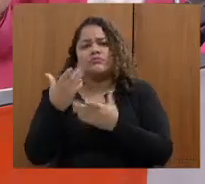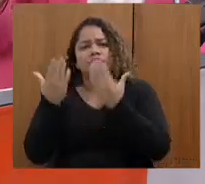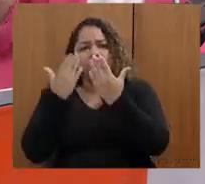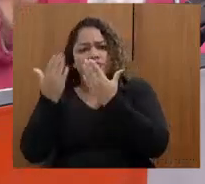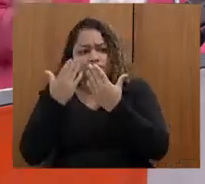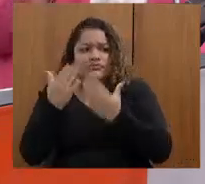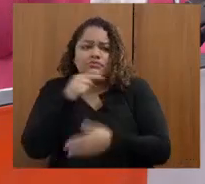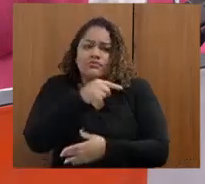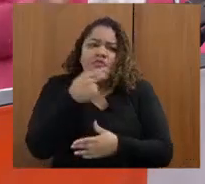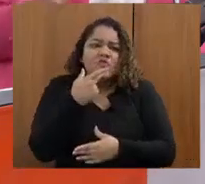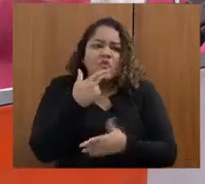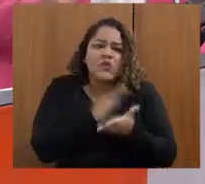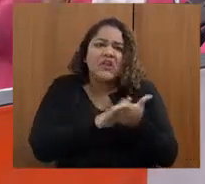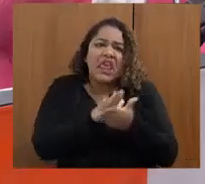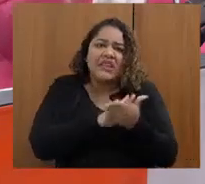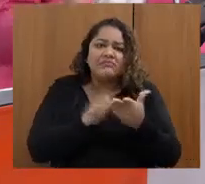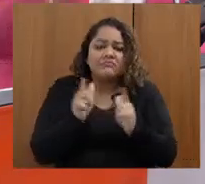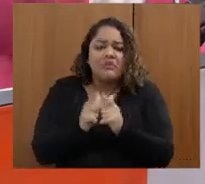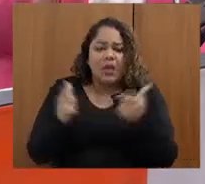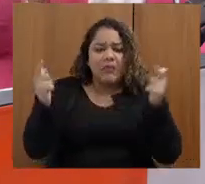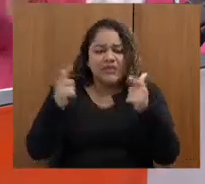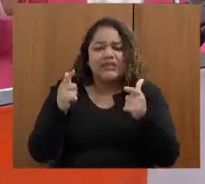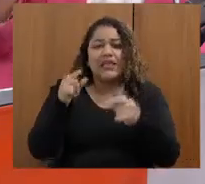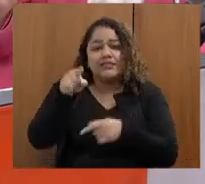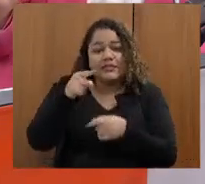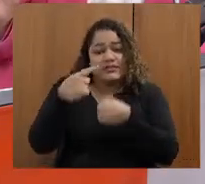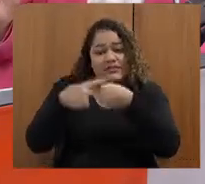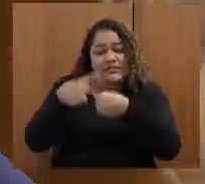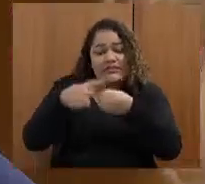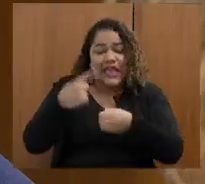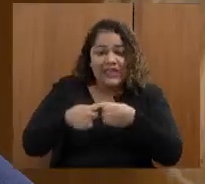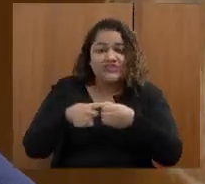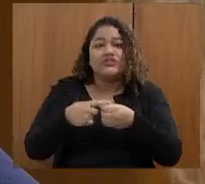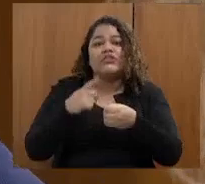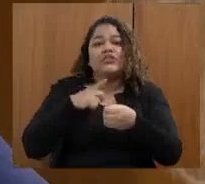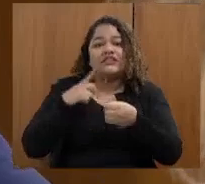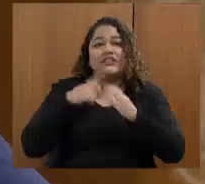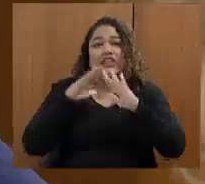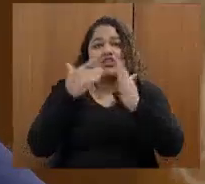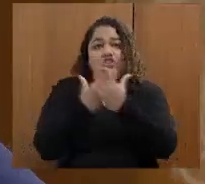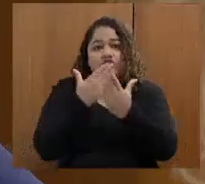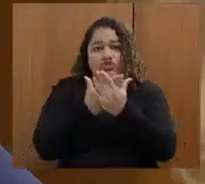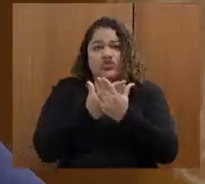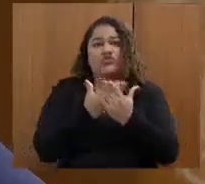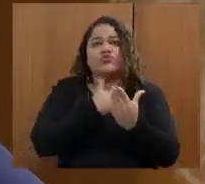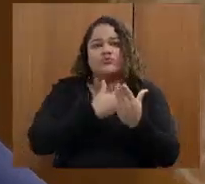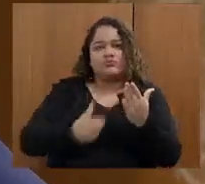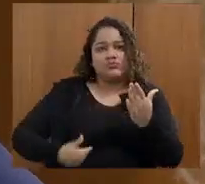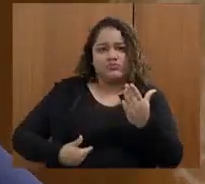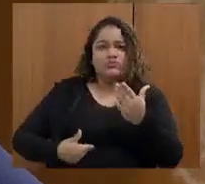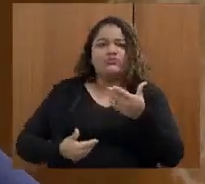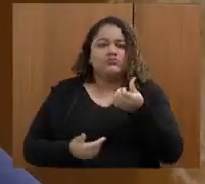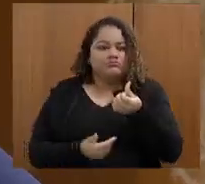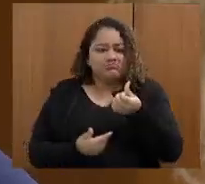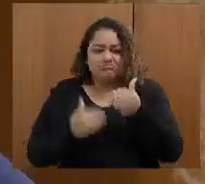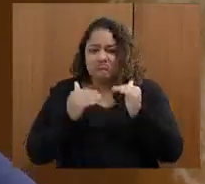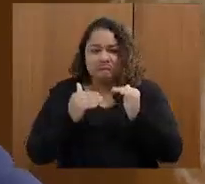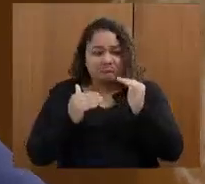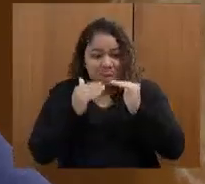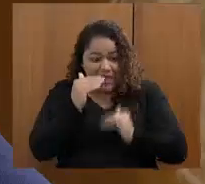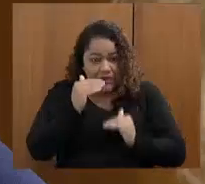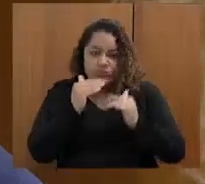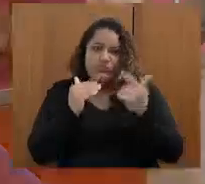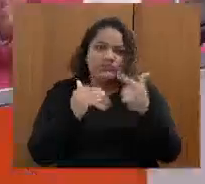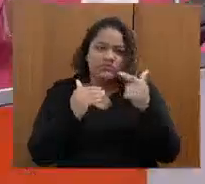segundo sua fala de ampliação para essas cidades em que há menos de seis escolas estaduais para esse ano de 2023 não